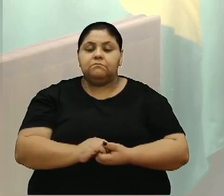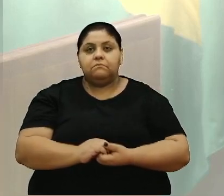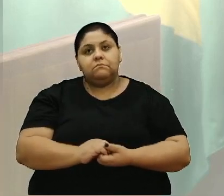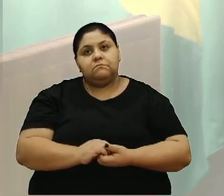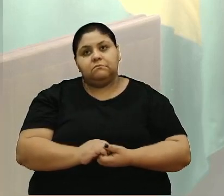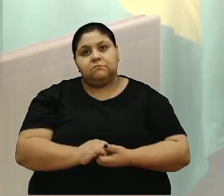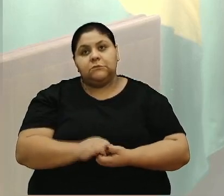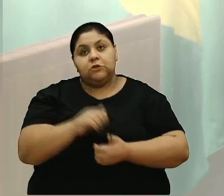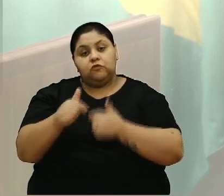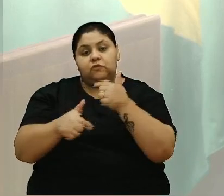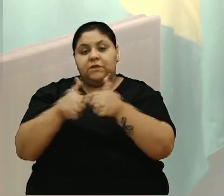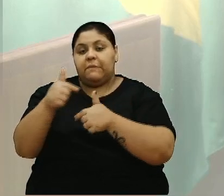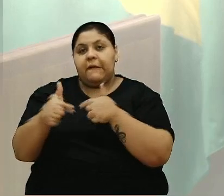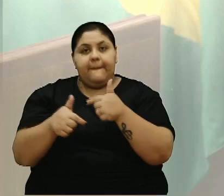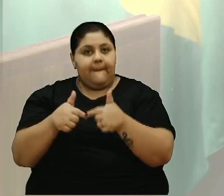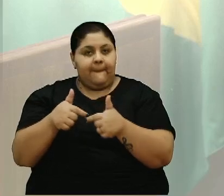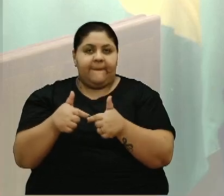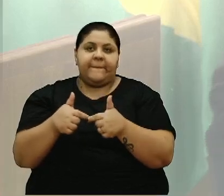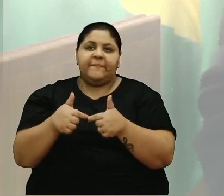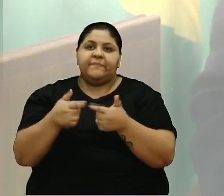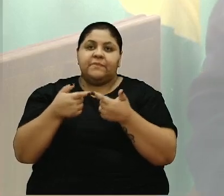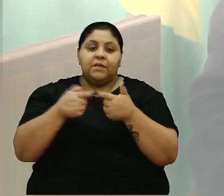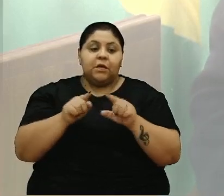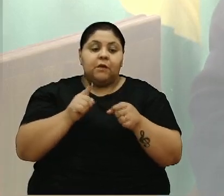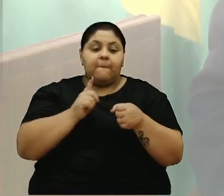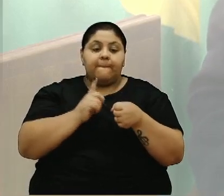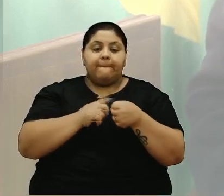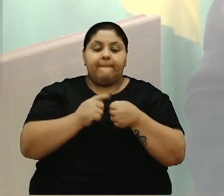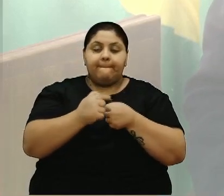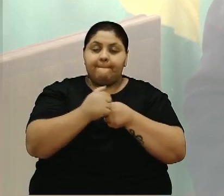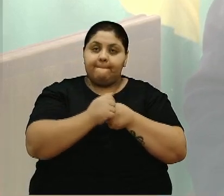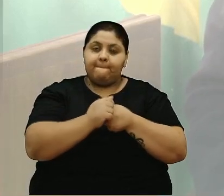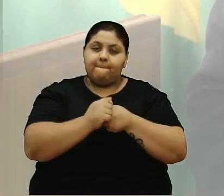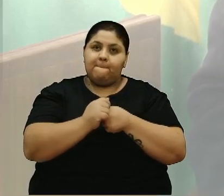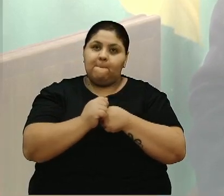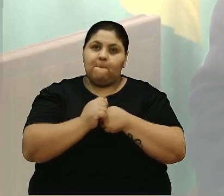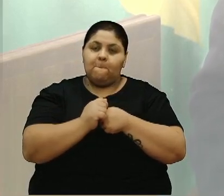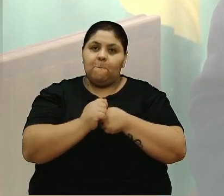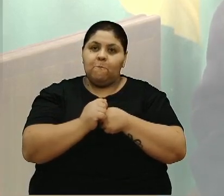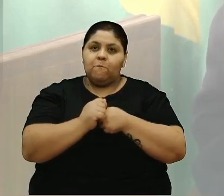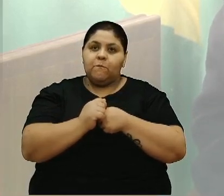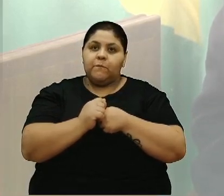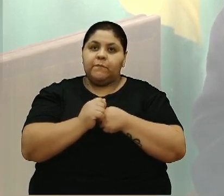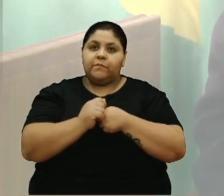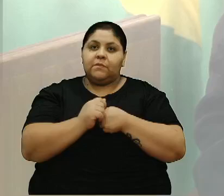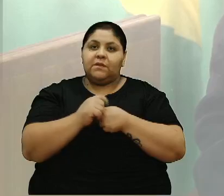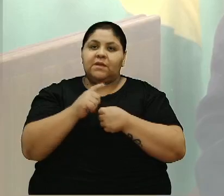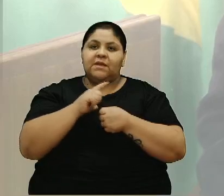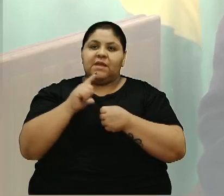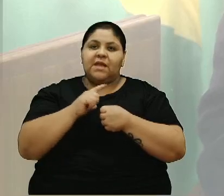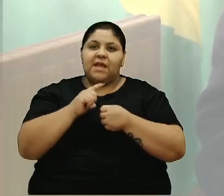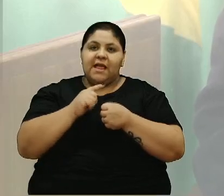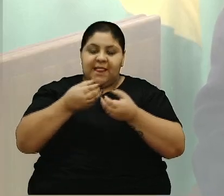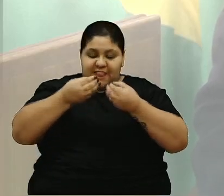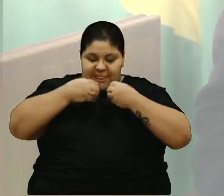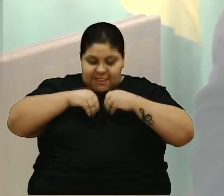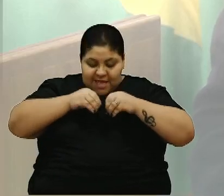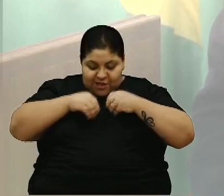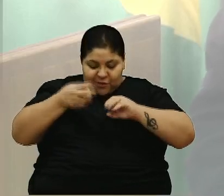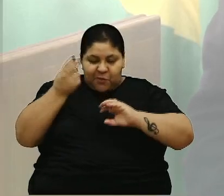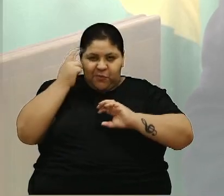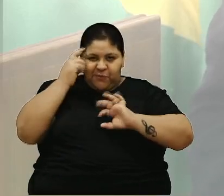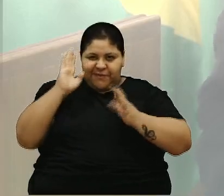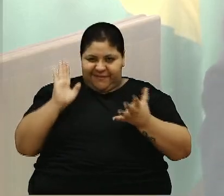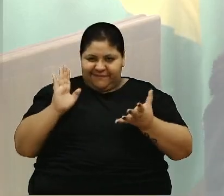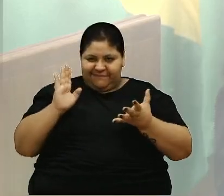do trabalho, mas é uma cidade que respira cultura. E eu